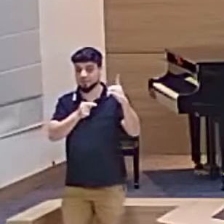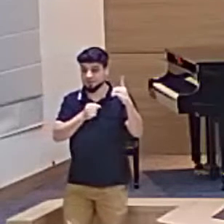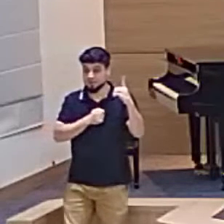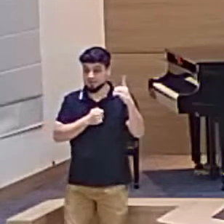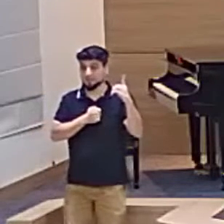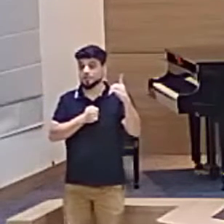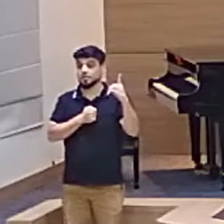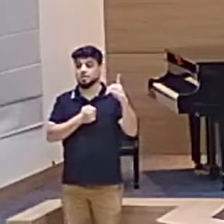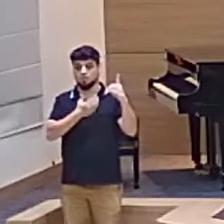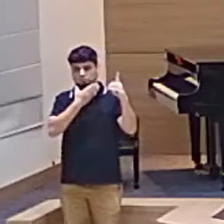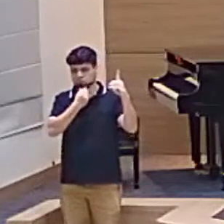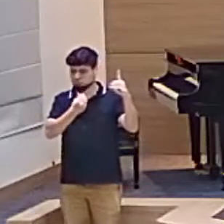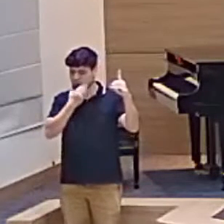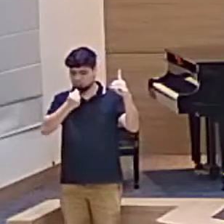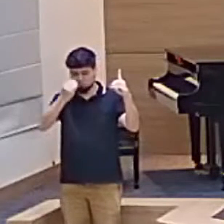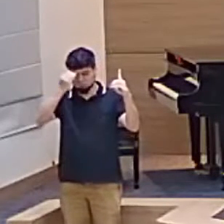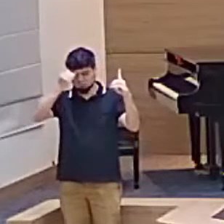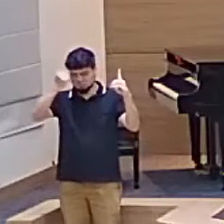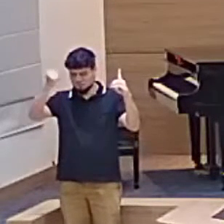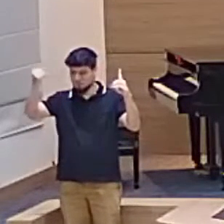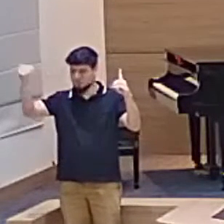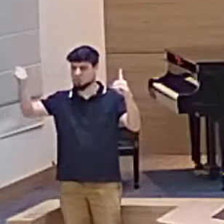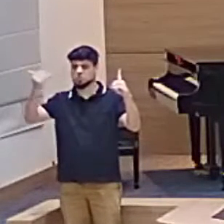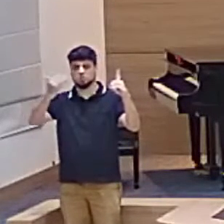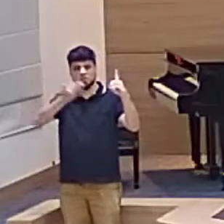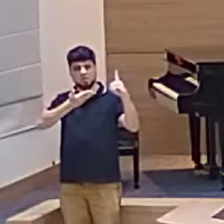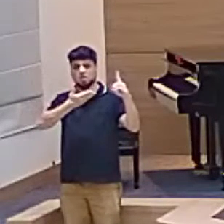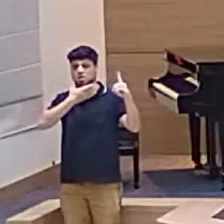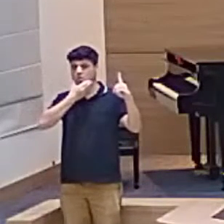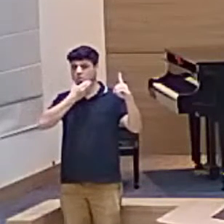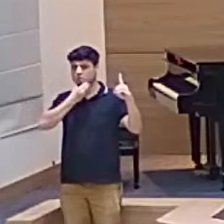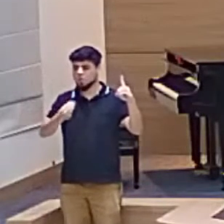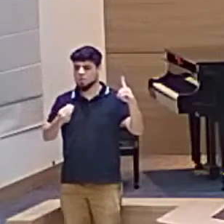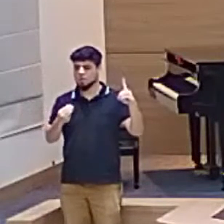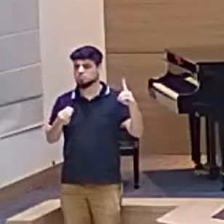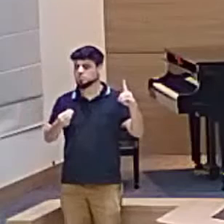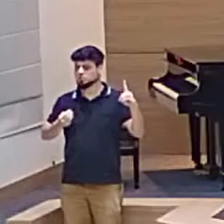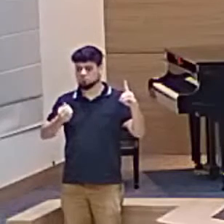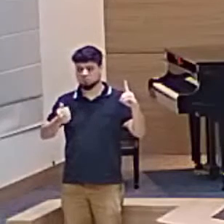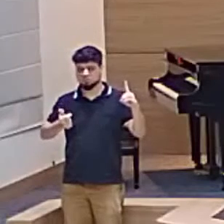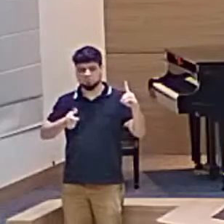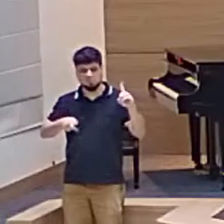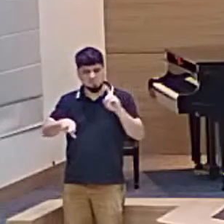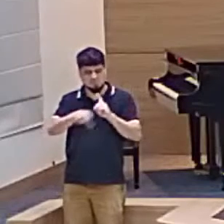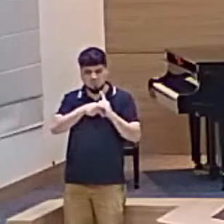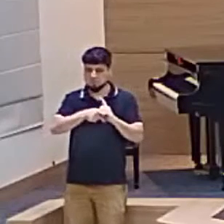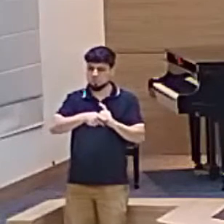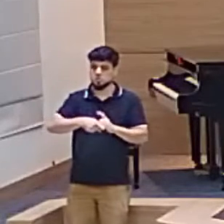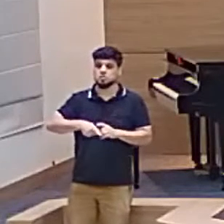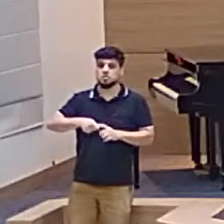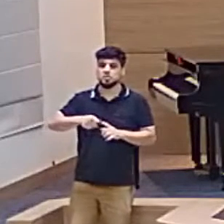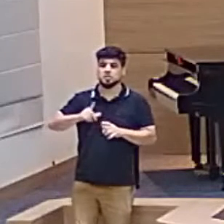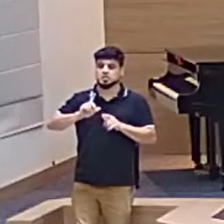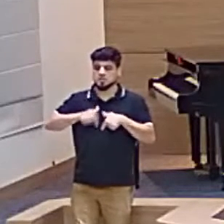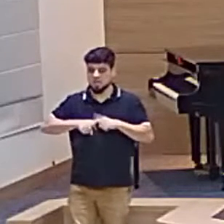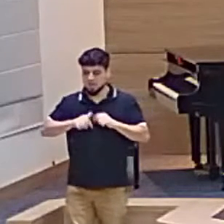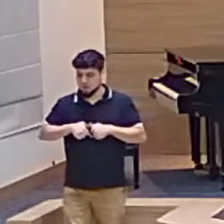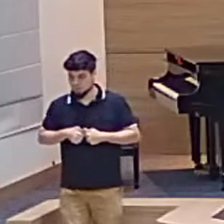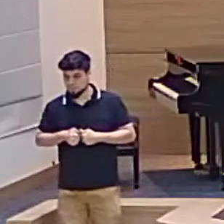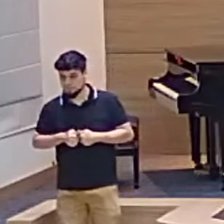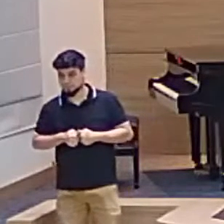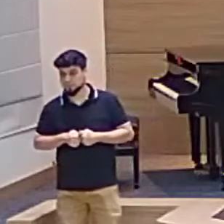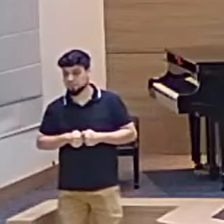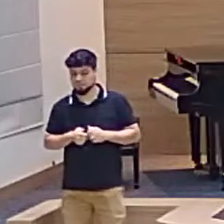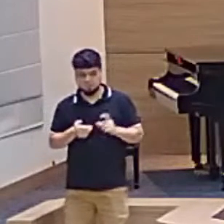cara é o maior rei de Israel o rei que unificou o reinado era